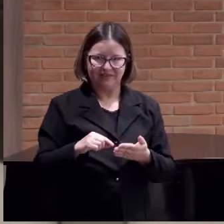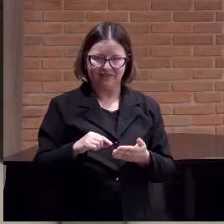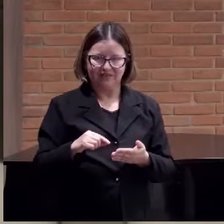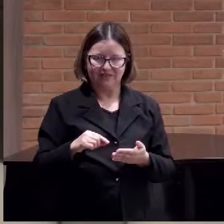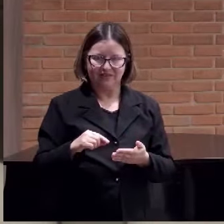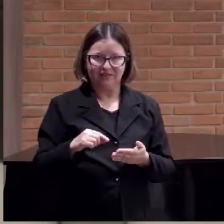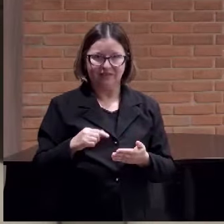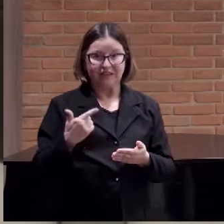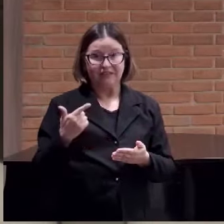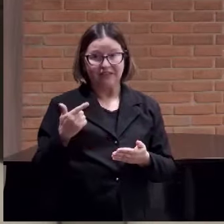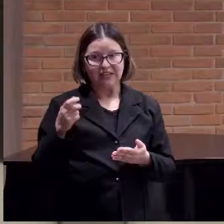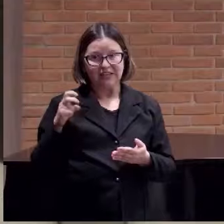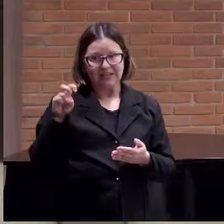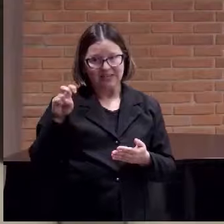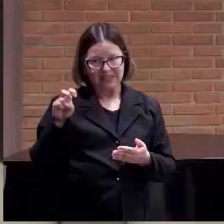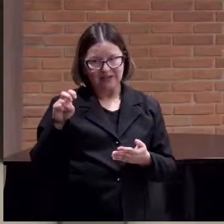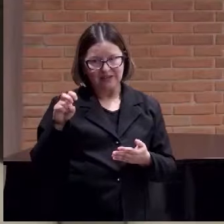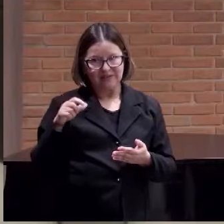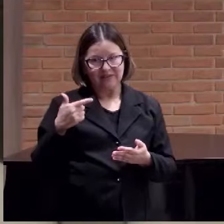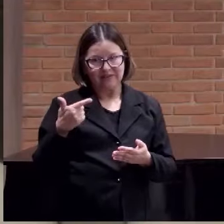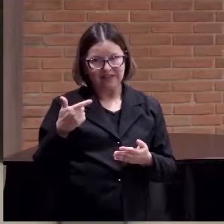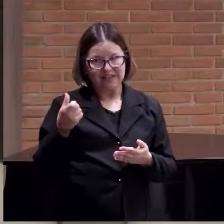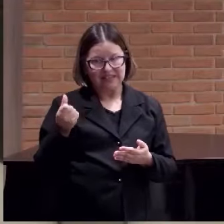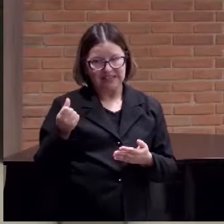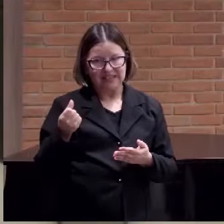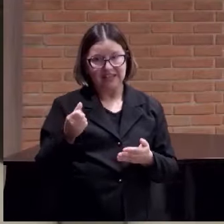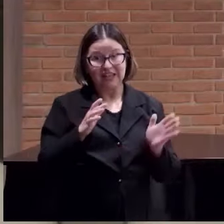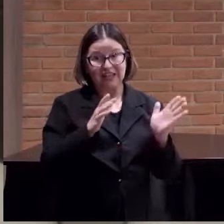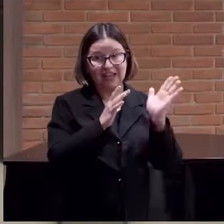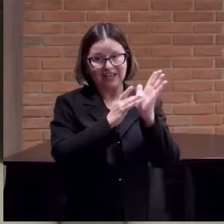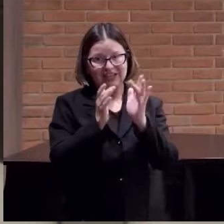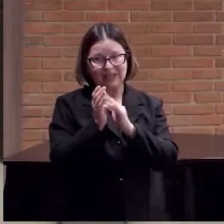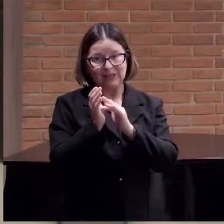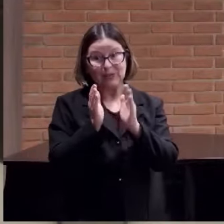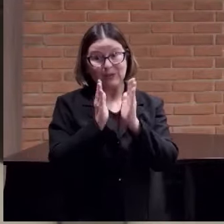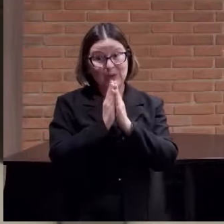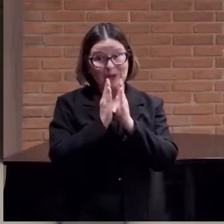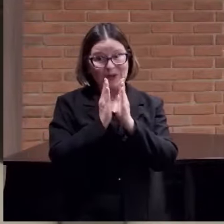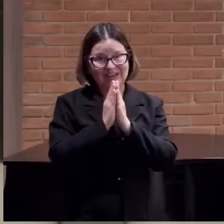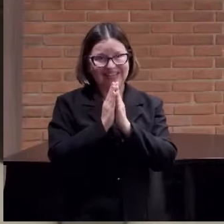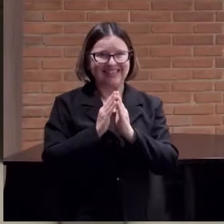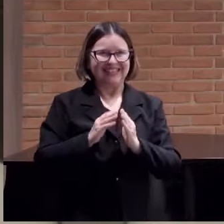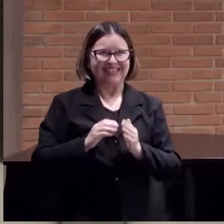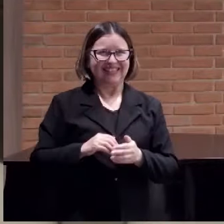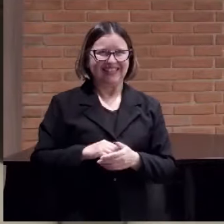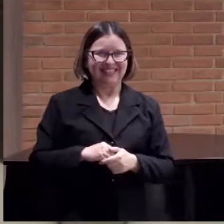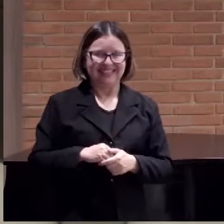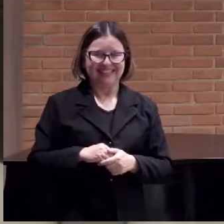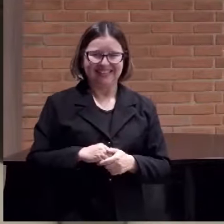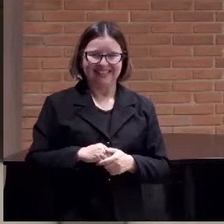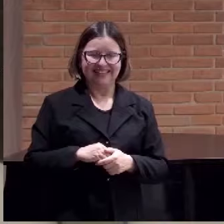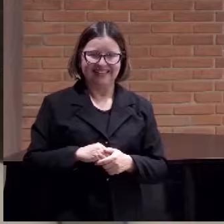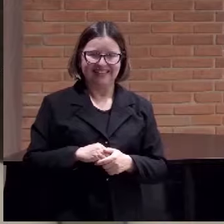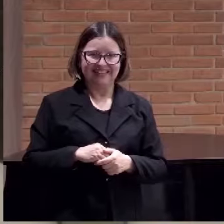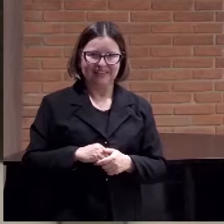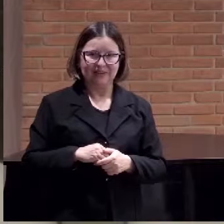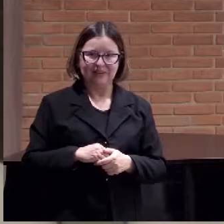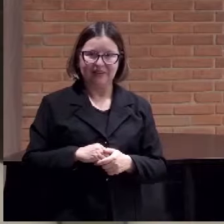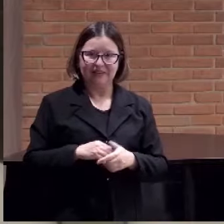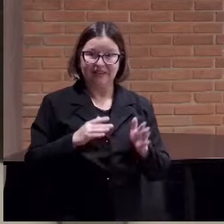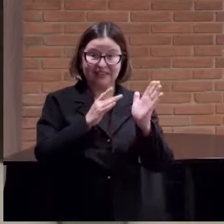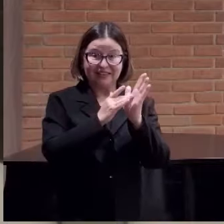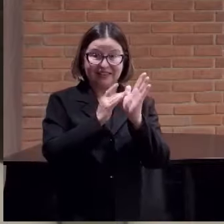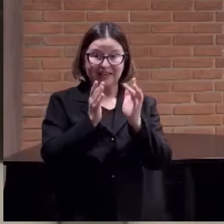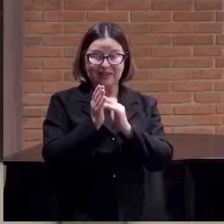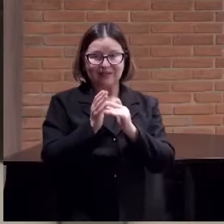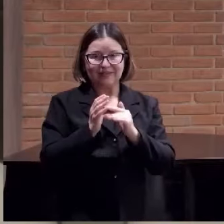Aqui Jesus está fazendo uma oração, que é o próximo capítulo que nós vamos estudar aqui. Jesus está fazendo a